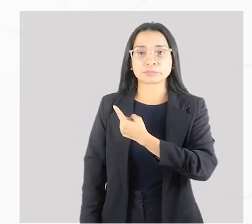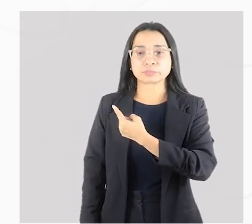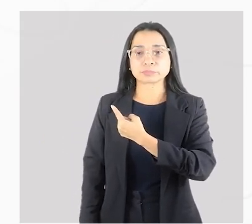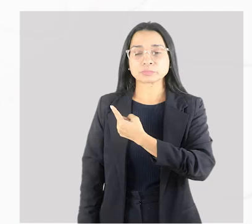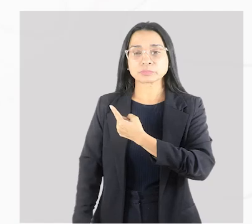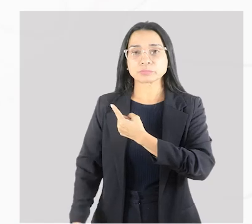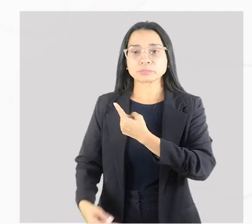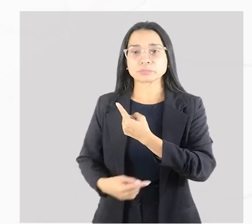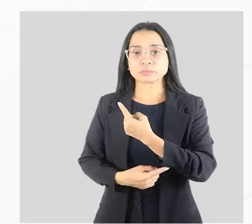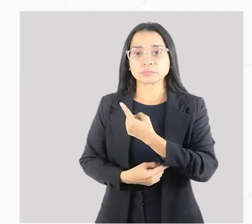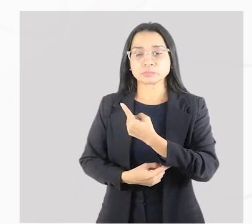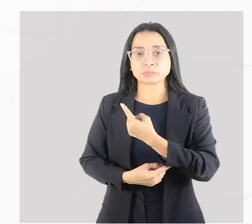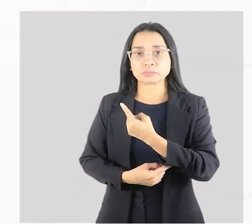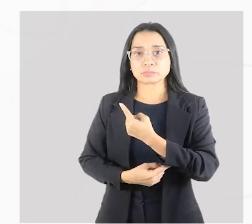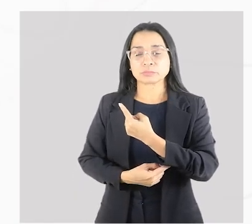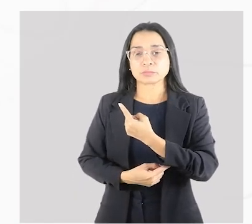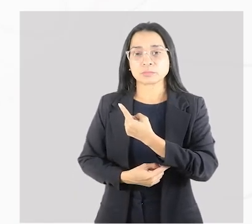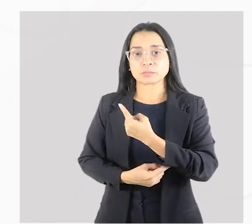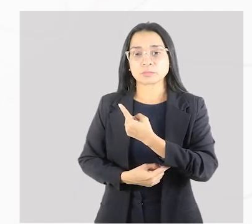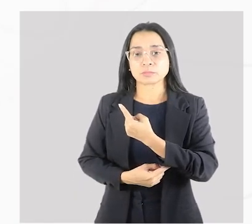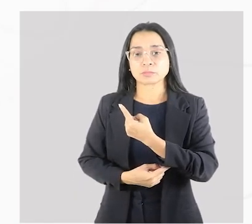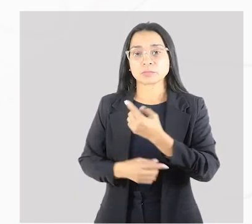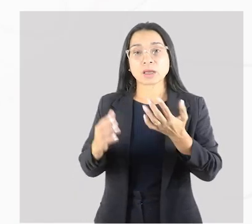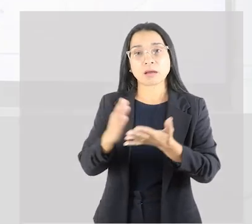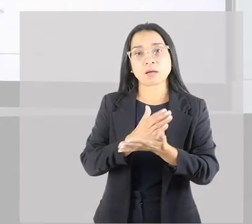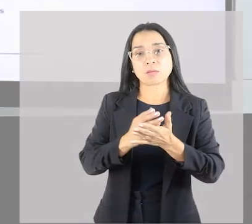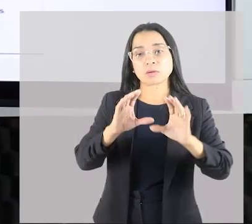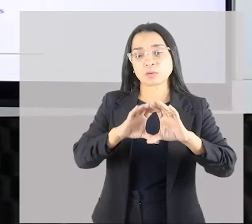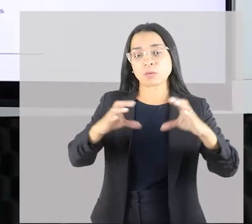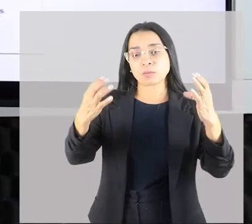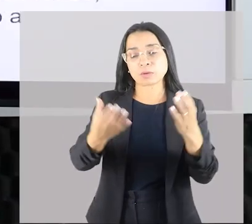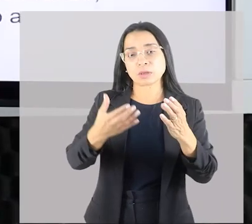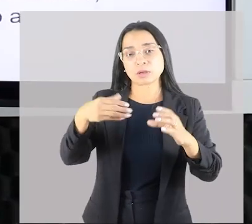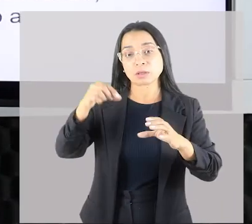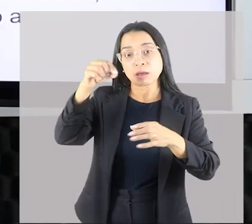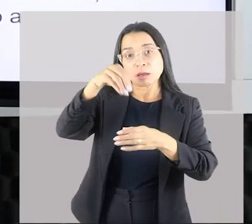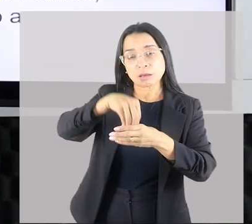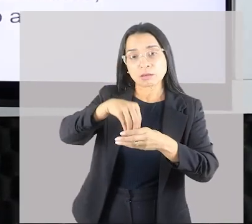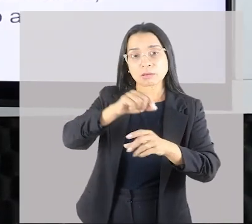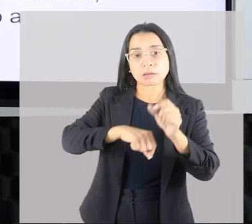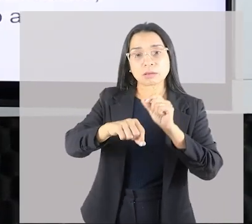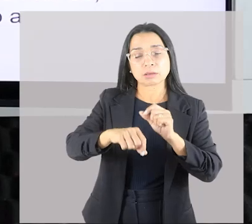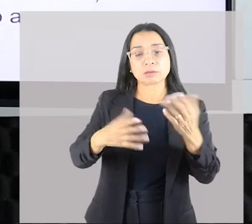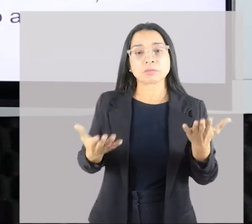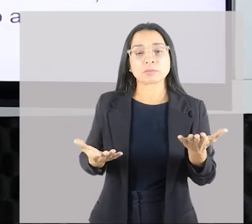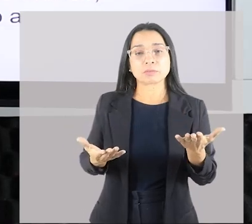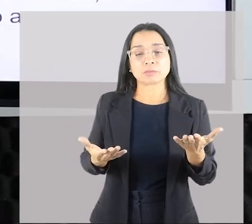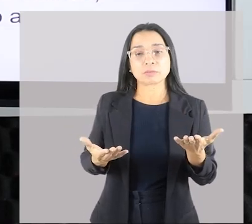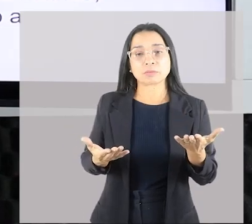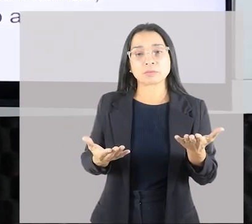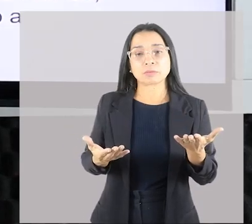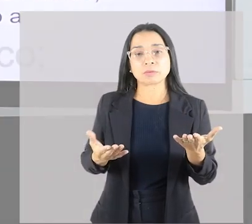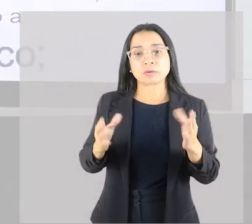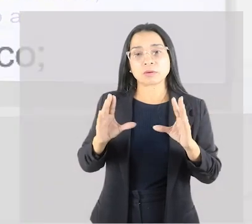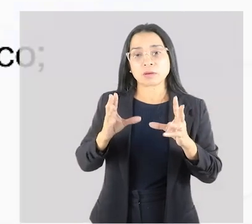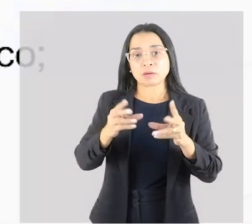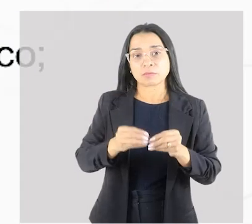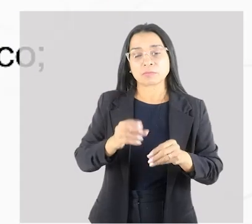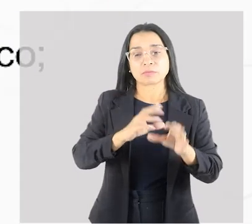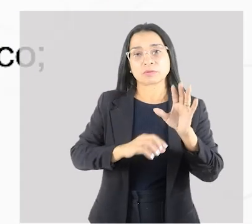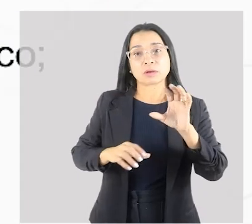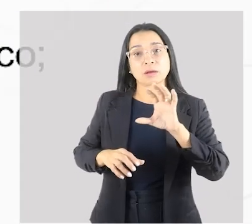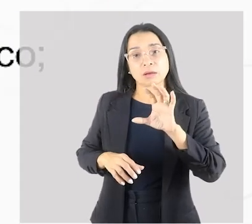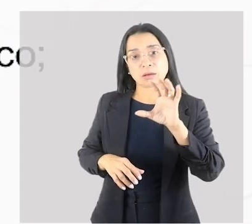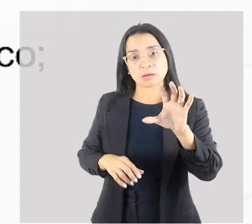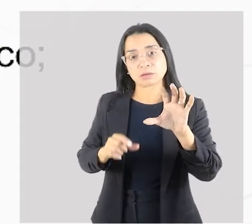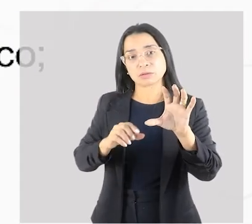ali regiões de Navarra, por exemplo, tá certo? Algumas comunidades internas. Bacana? E aí, para a gente aqui fechar, a região da